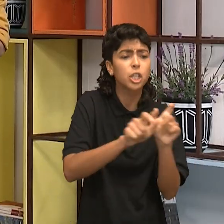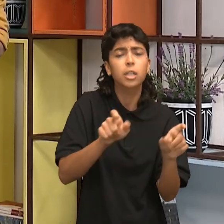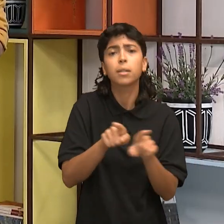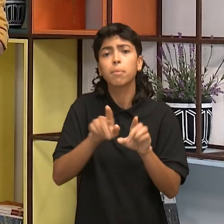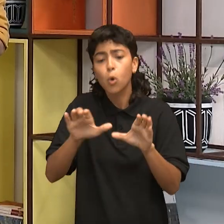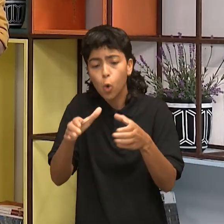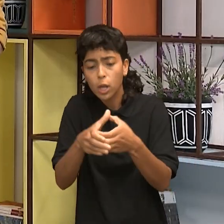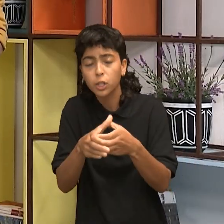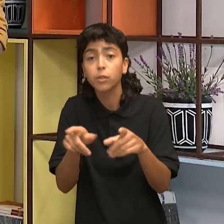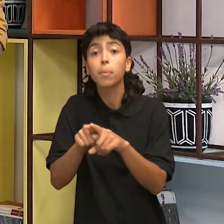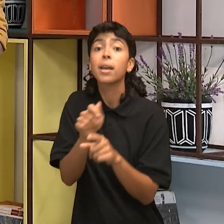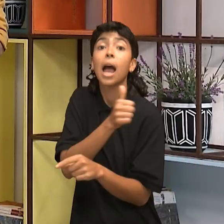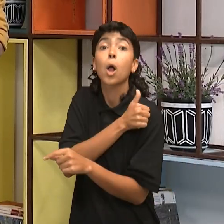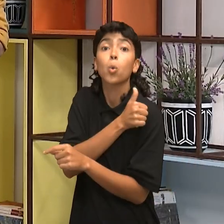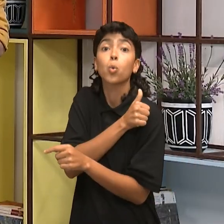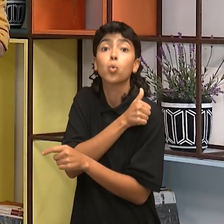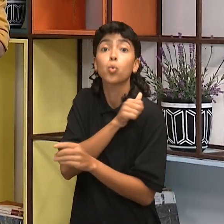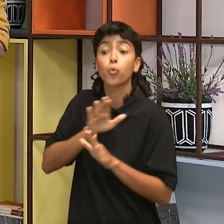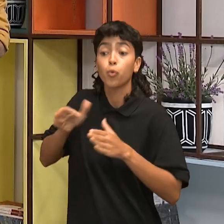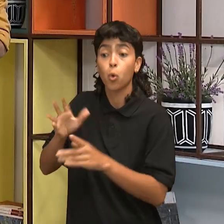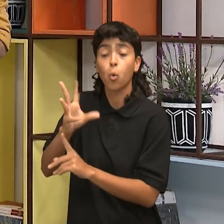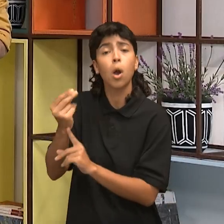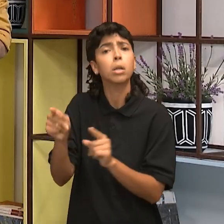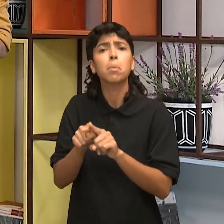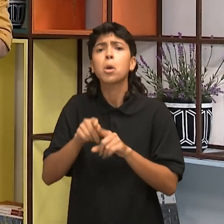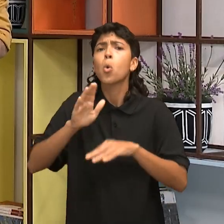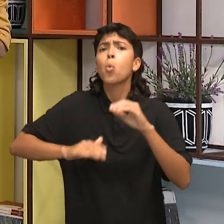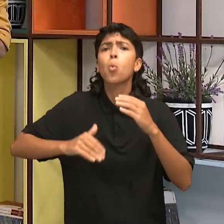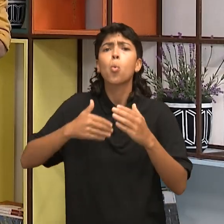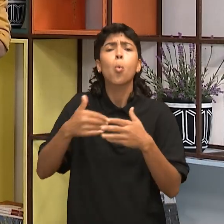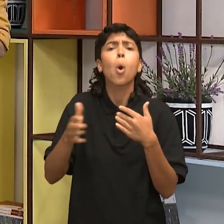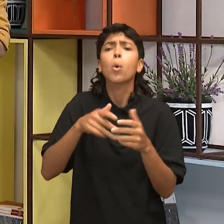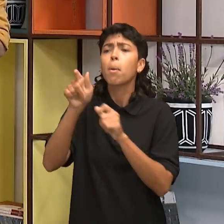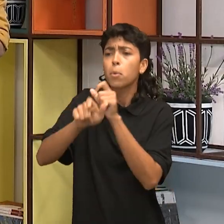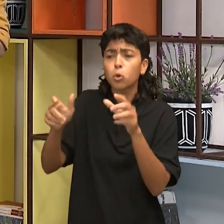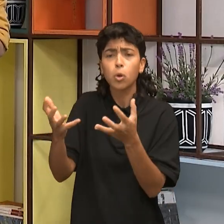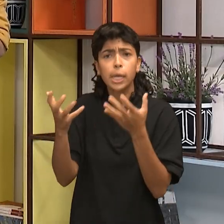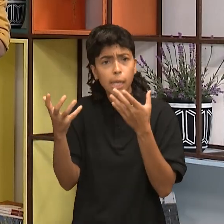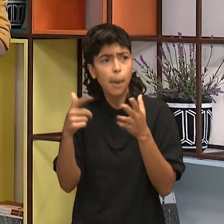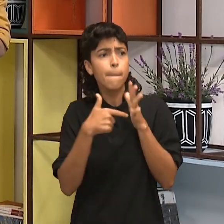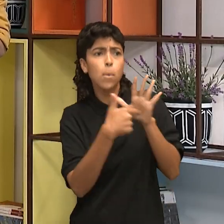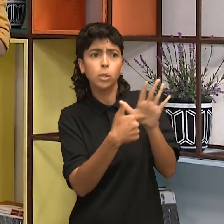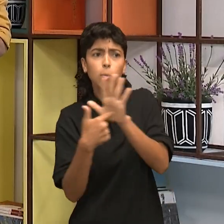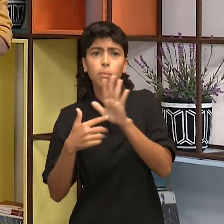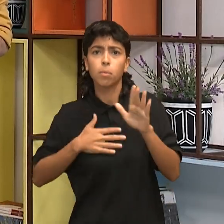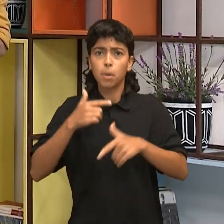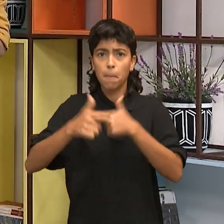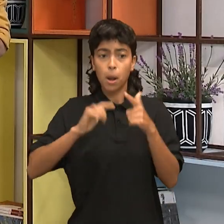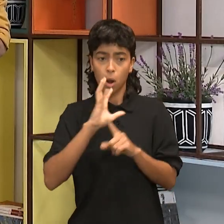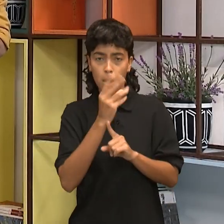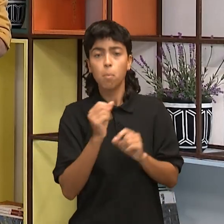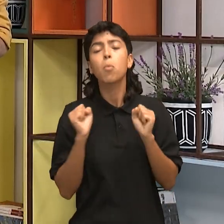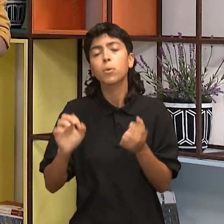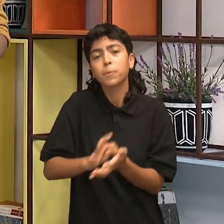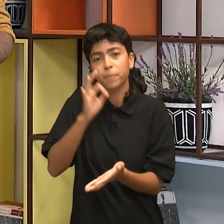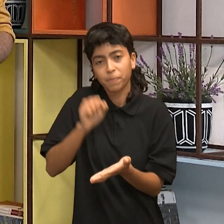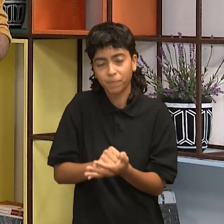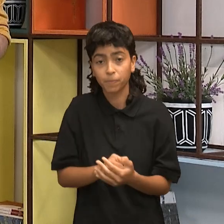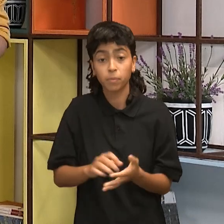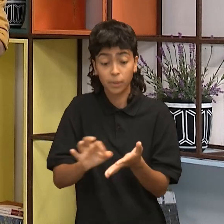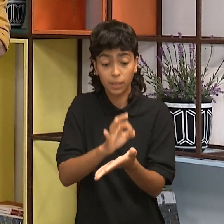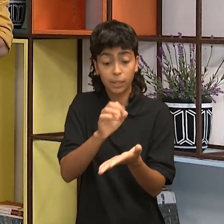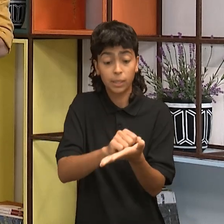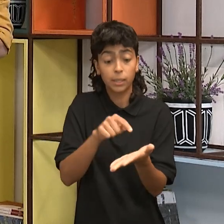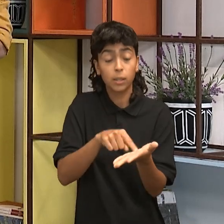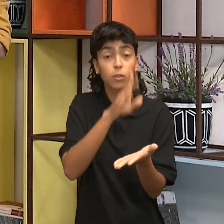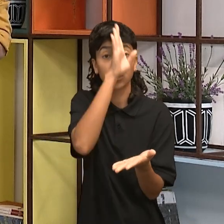de artes e qualquer pessoa interessada em divulgar produções artísticas. A inscrição é gratuita e